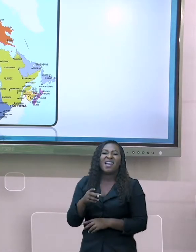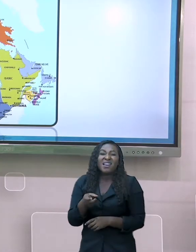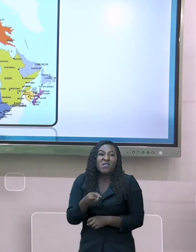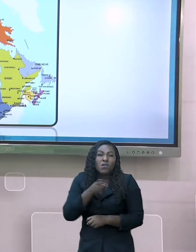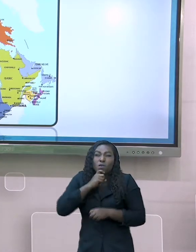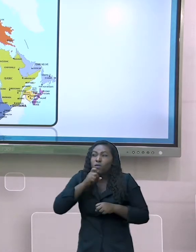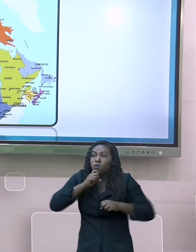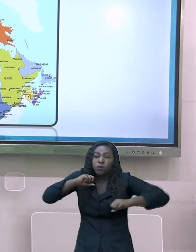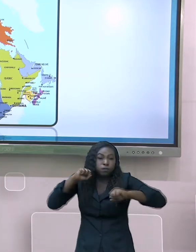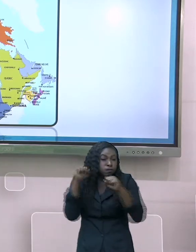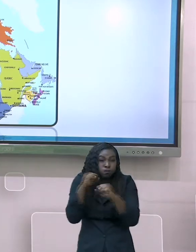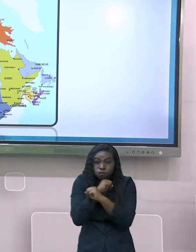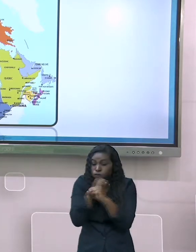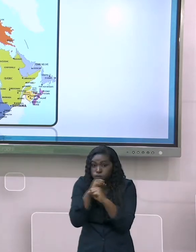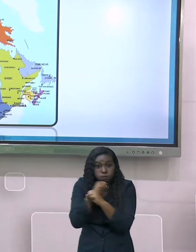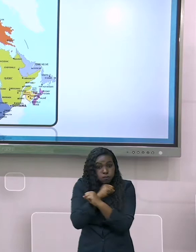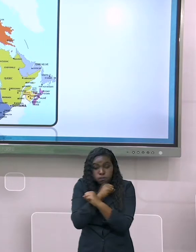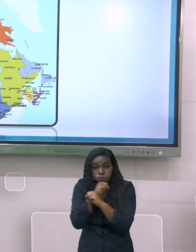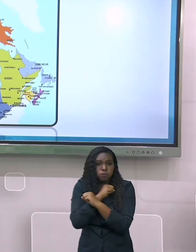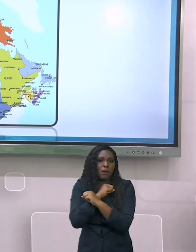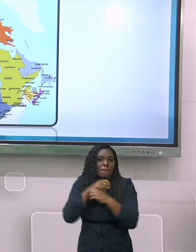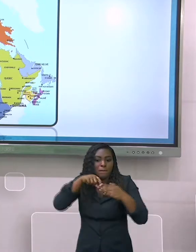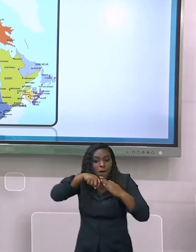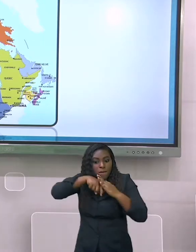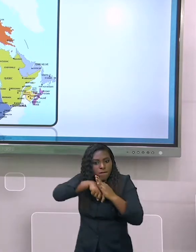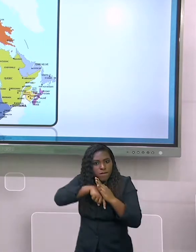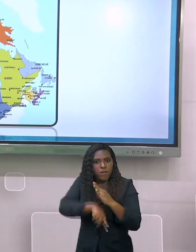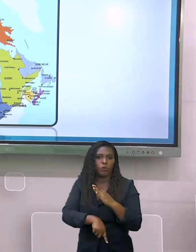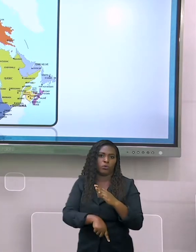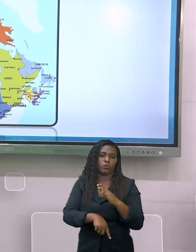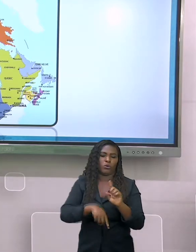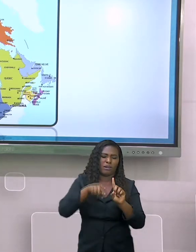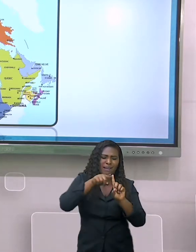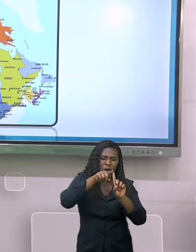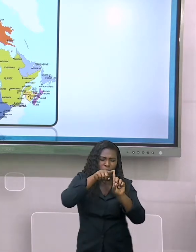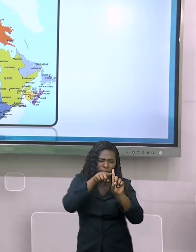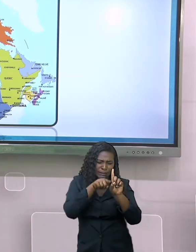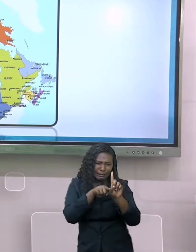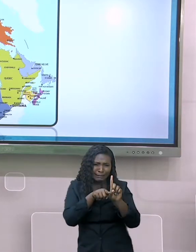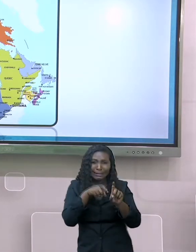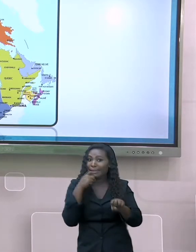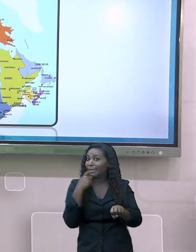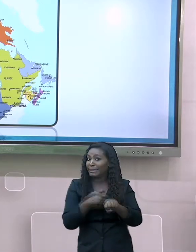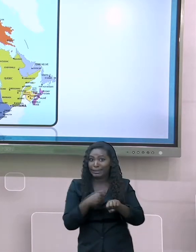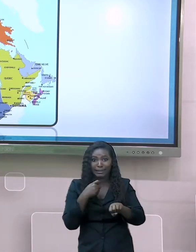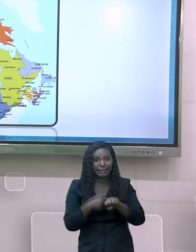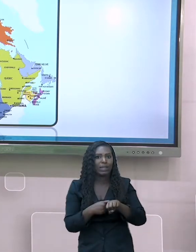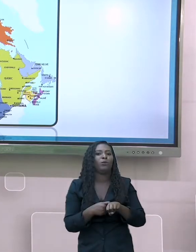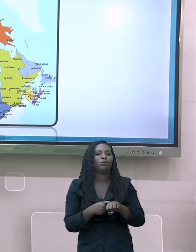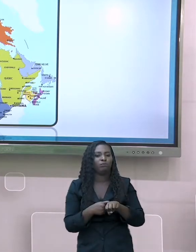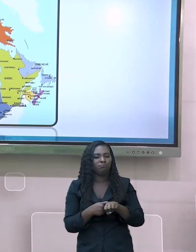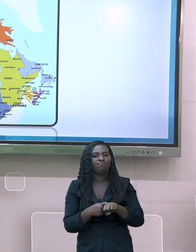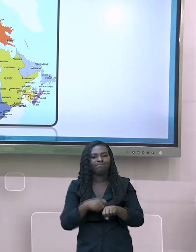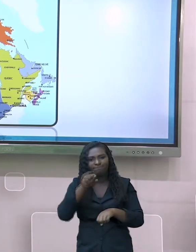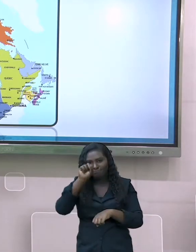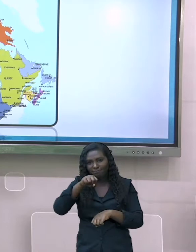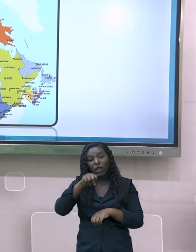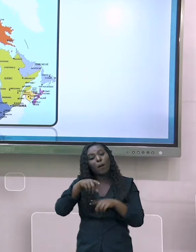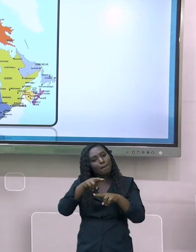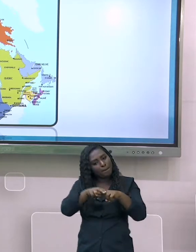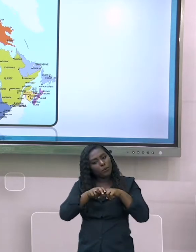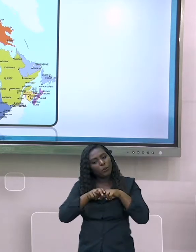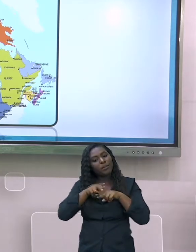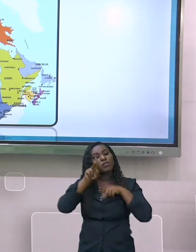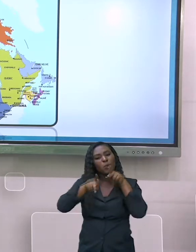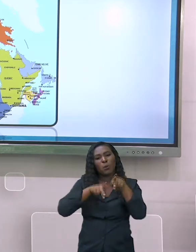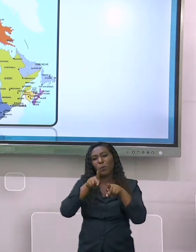um frio muito intenso, é congelante. tá? Eu